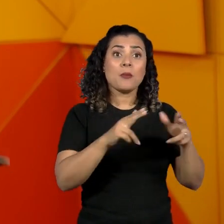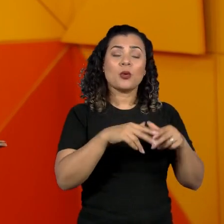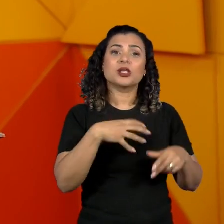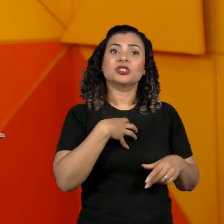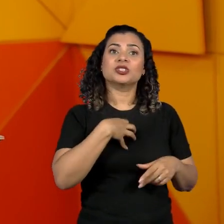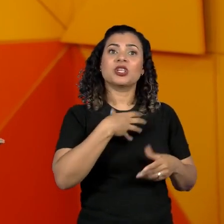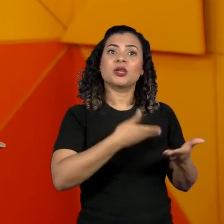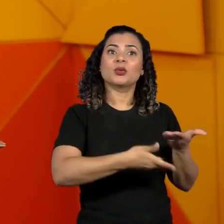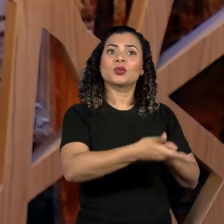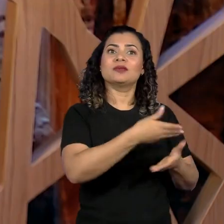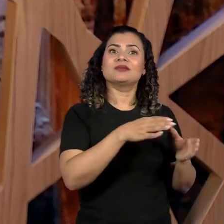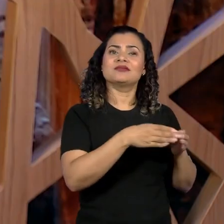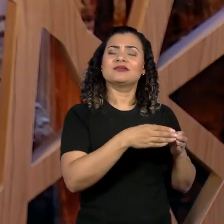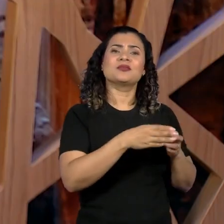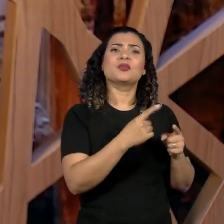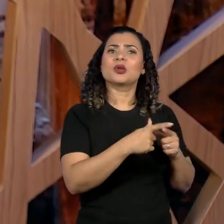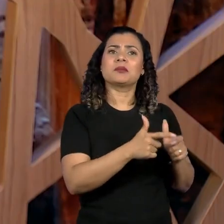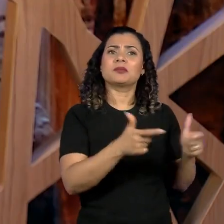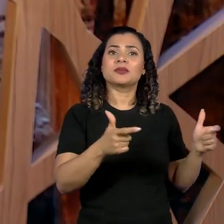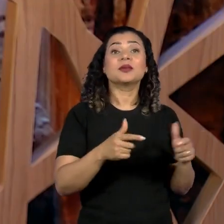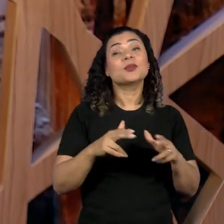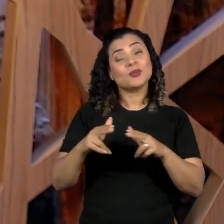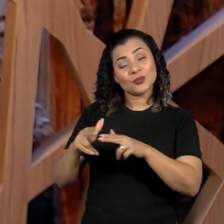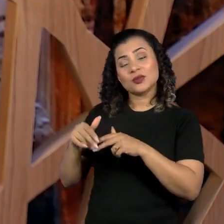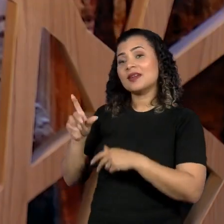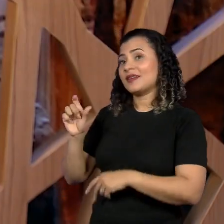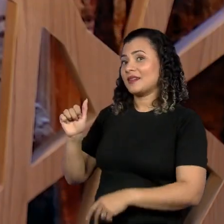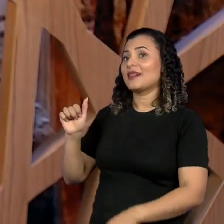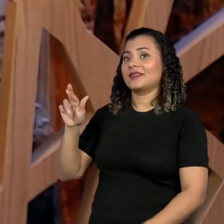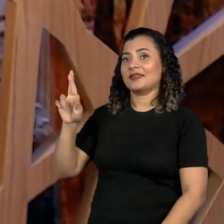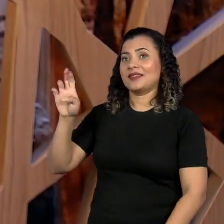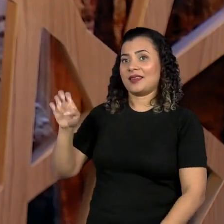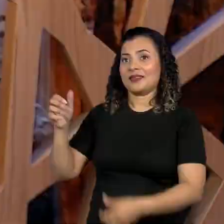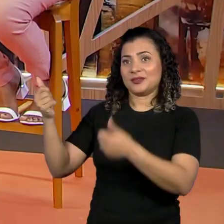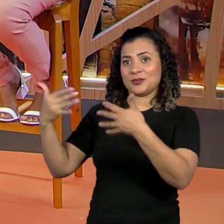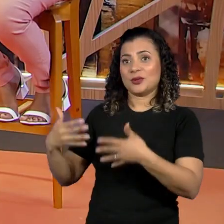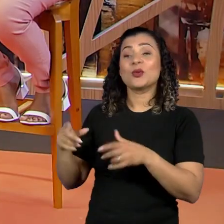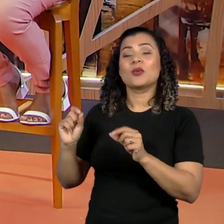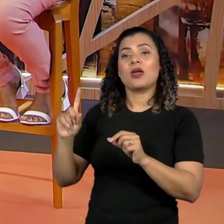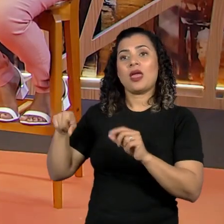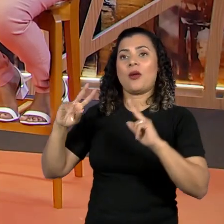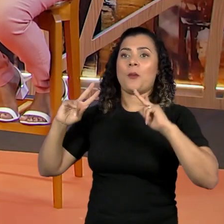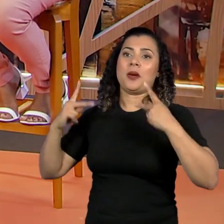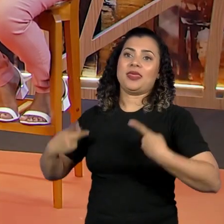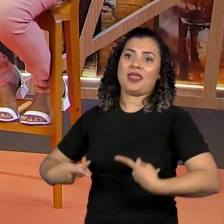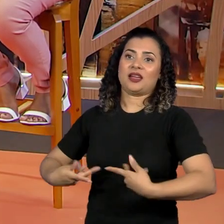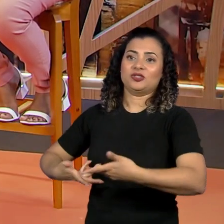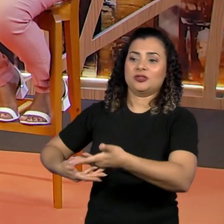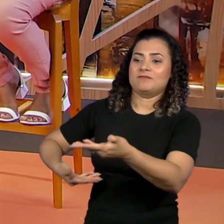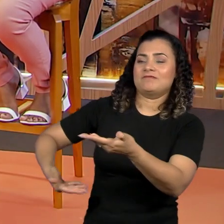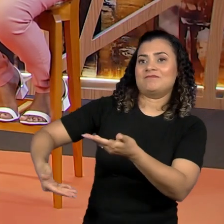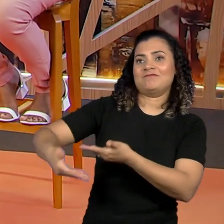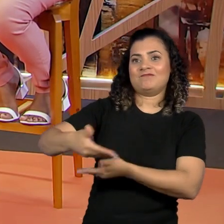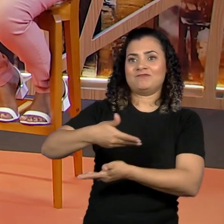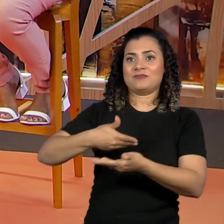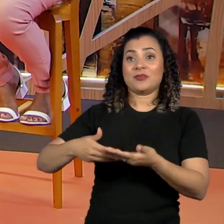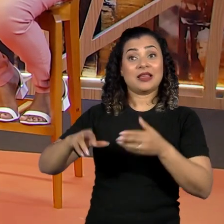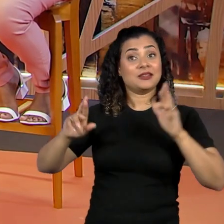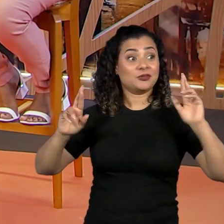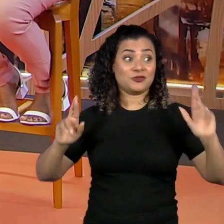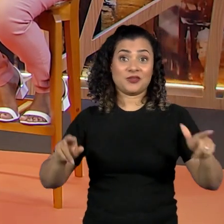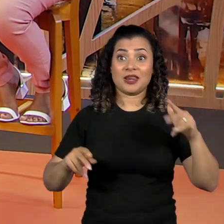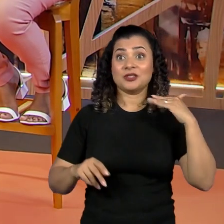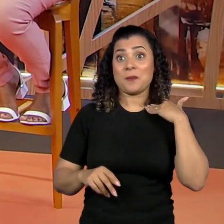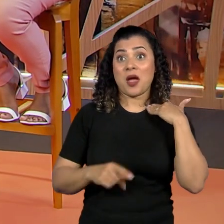de cooperativismo? Eu acho que é justamente o que o André colocou, que é a questão do humanismo, né? Então, está indo na contramão